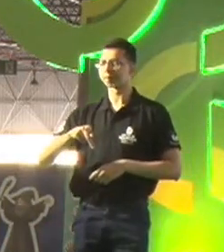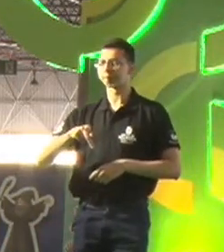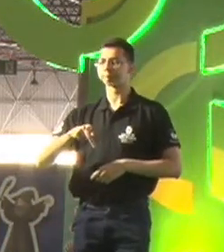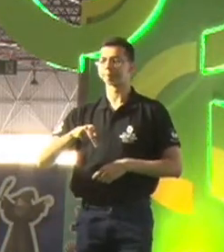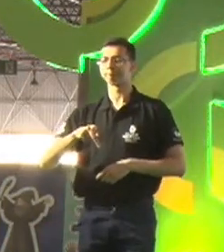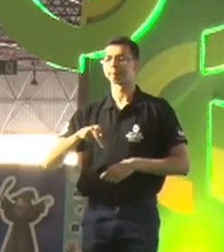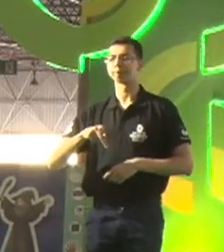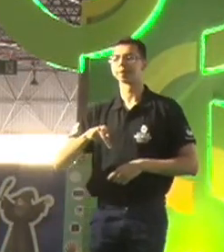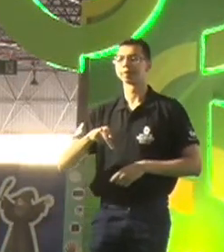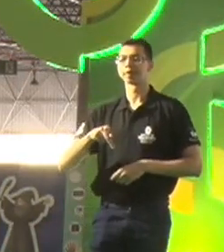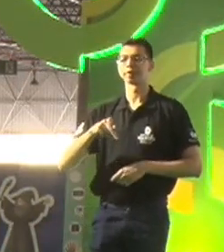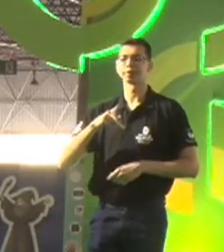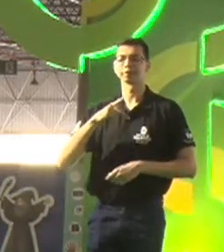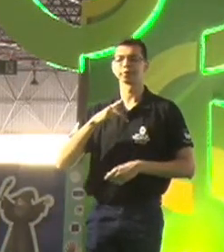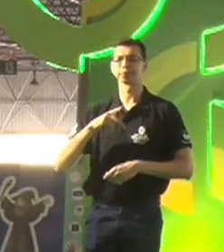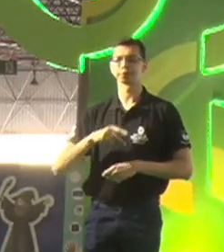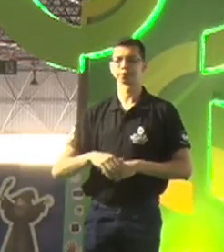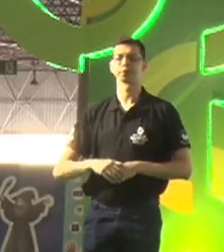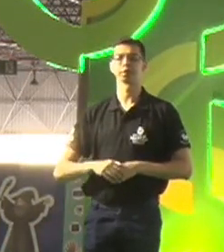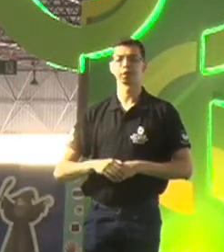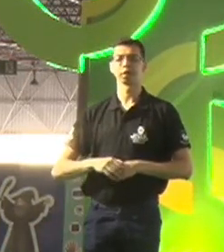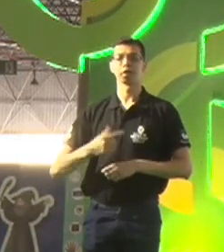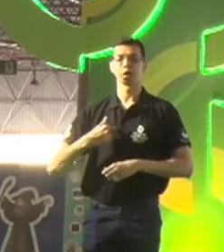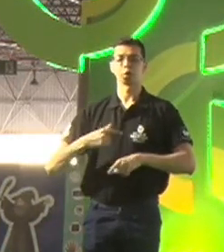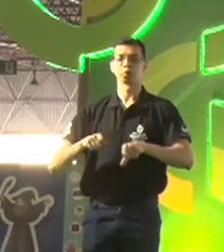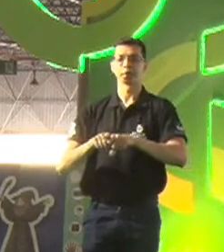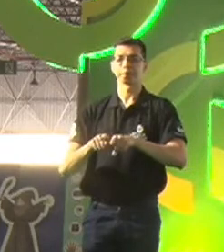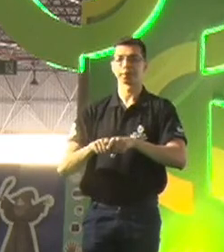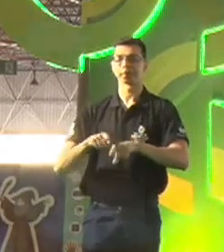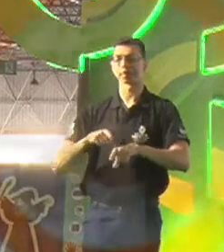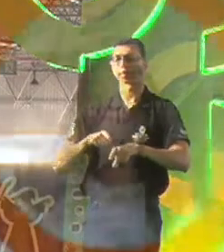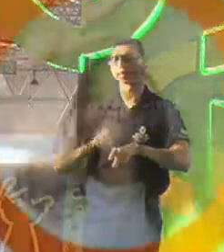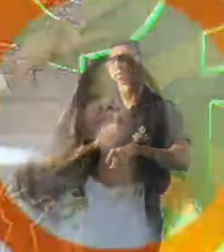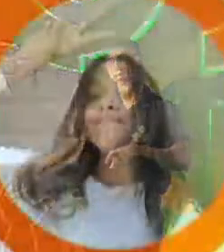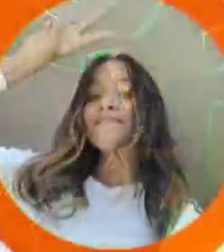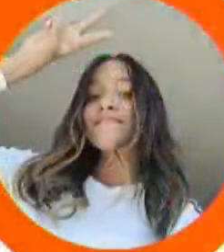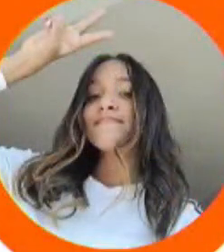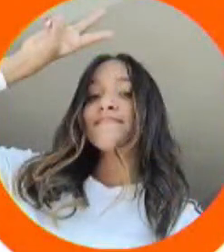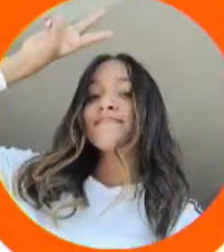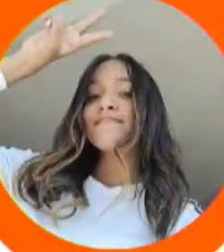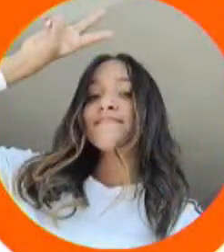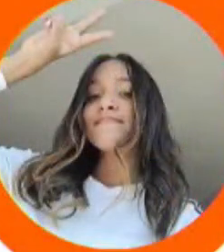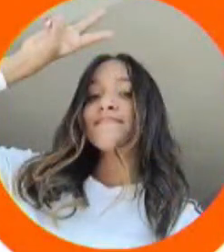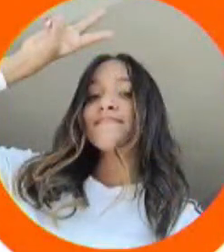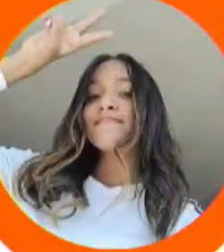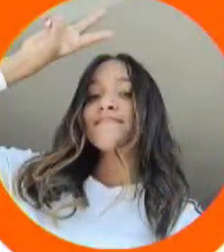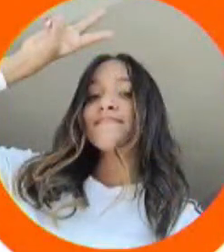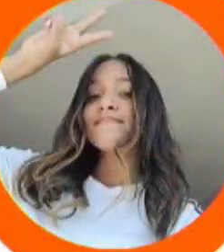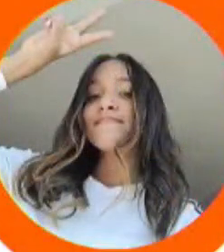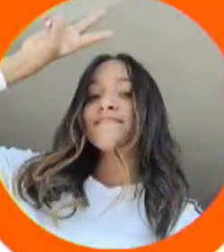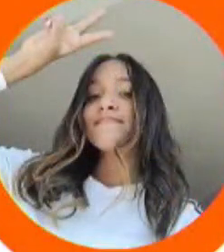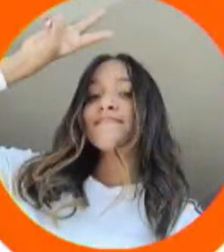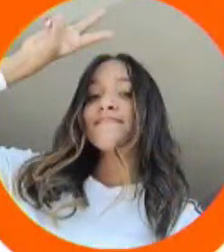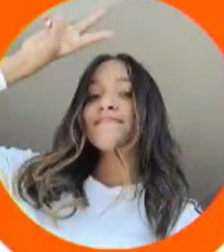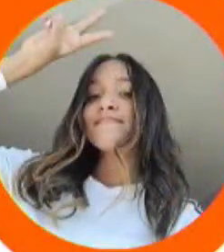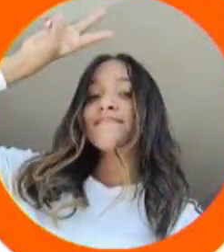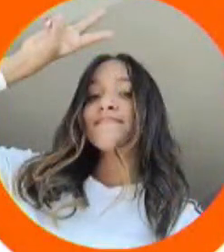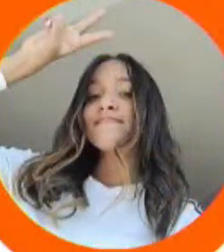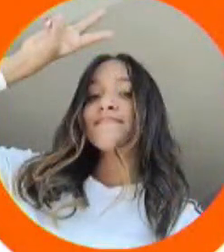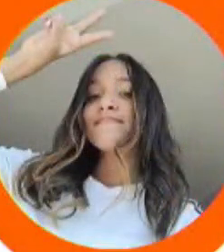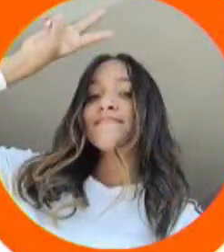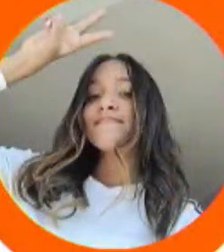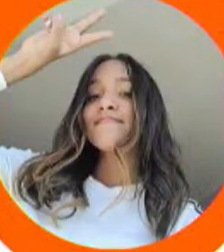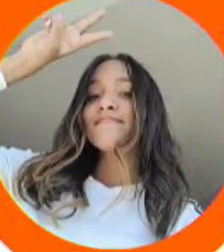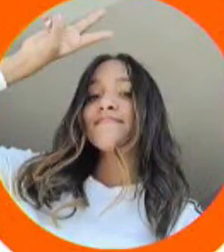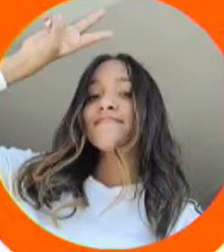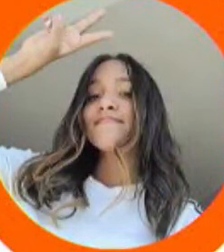como consultor de qualificação lá na no Sesi em Recife também sou aluno de doutorado também